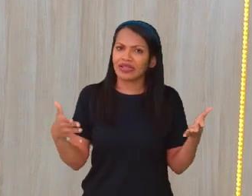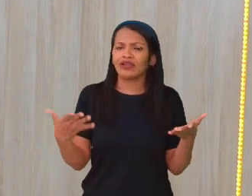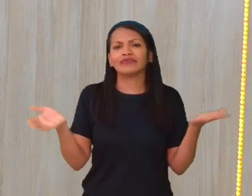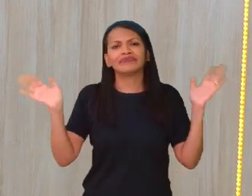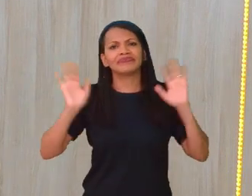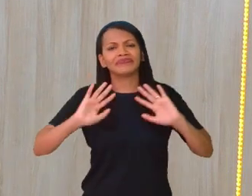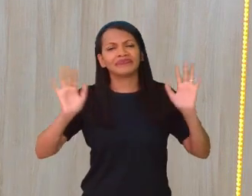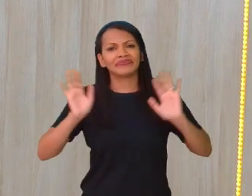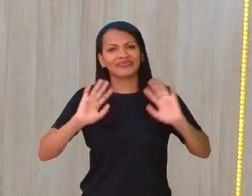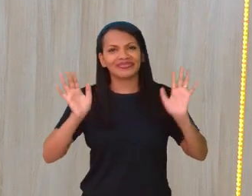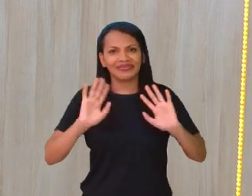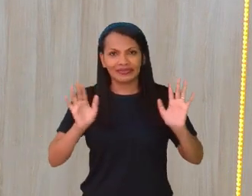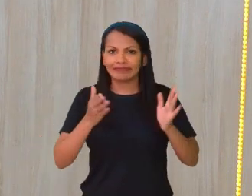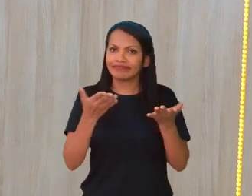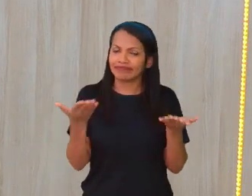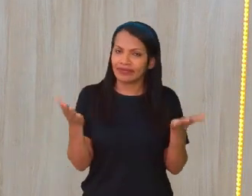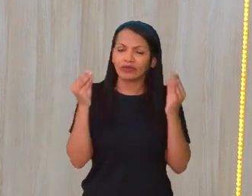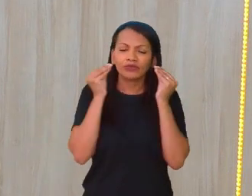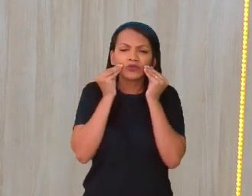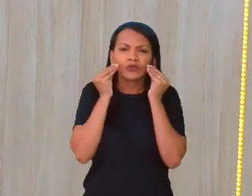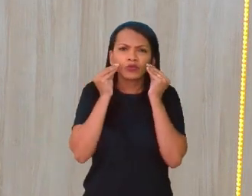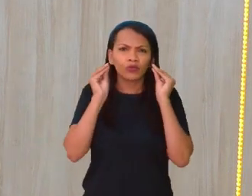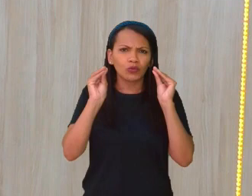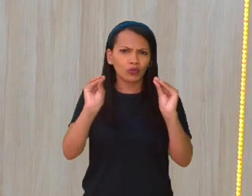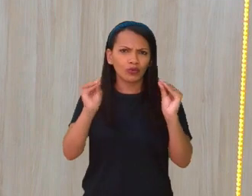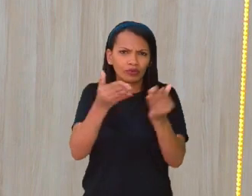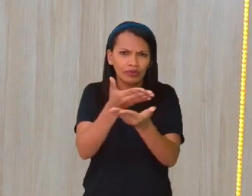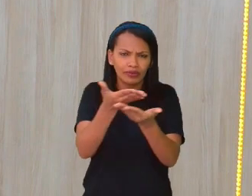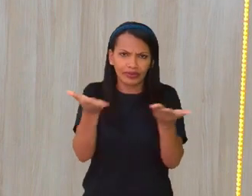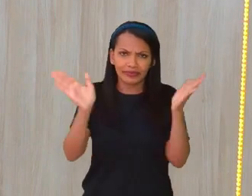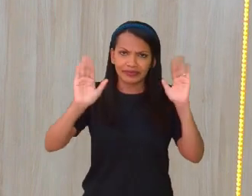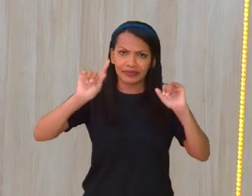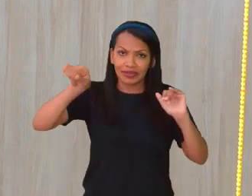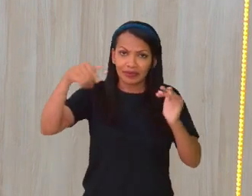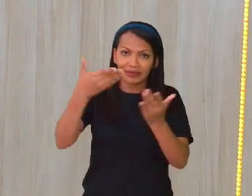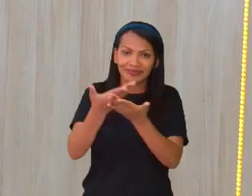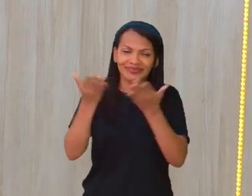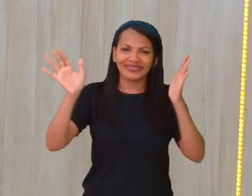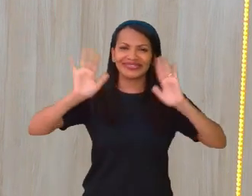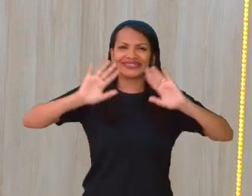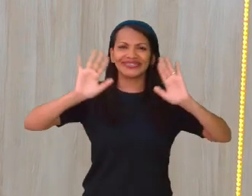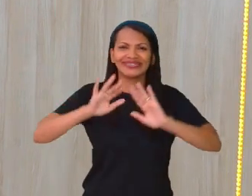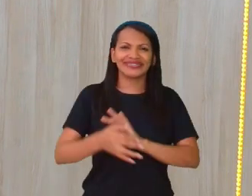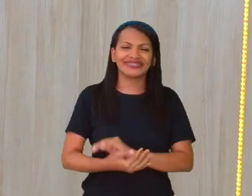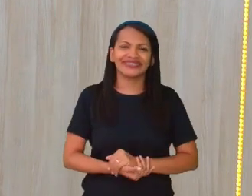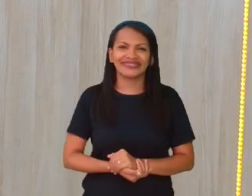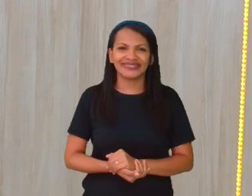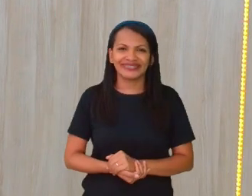vou me despedindo aqui. Um beijo grande para vocês e até a próxima aula.